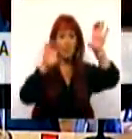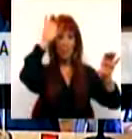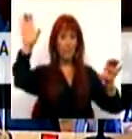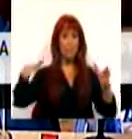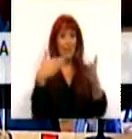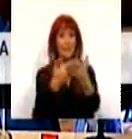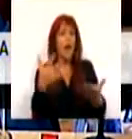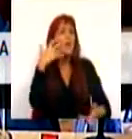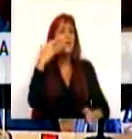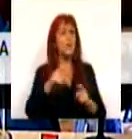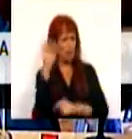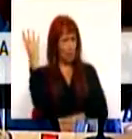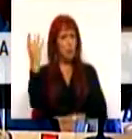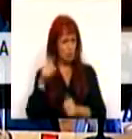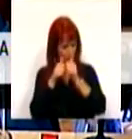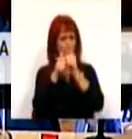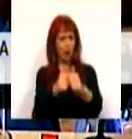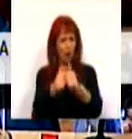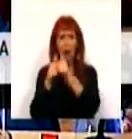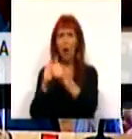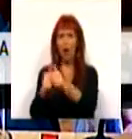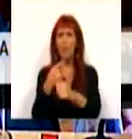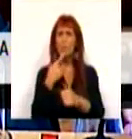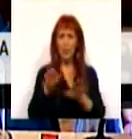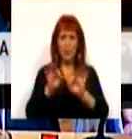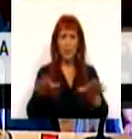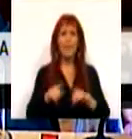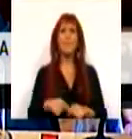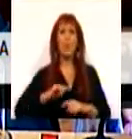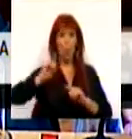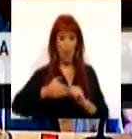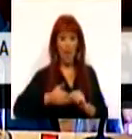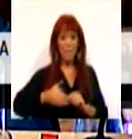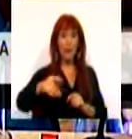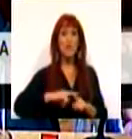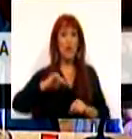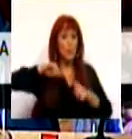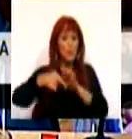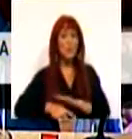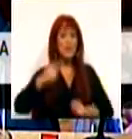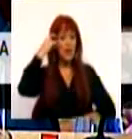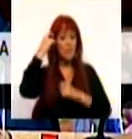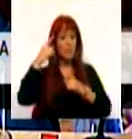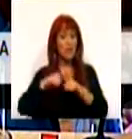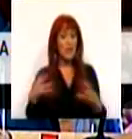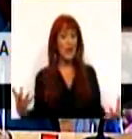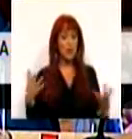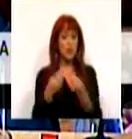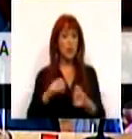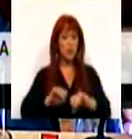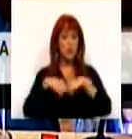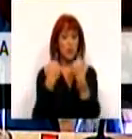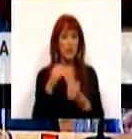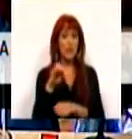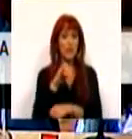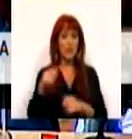que, naturalmente, a cultura acompanha ativamente. O ano que se anuncia é um ano de uma profunda reflexão, em conjunto com a sociedade civil